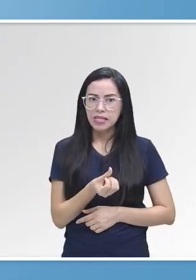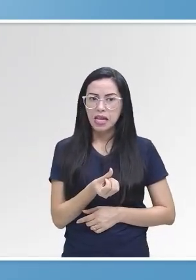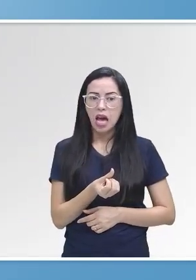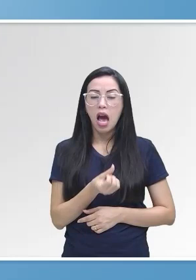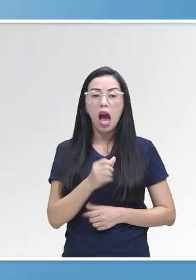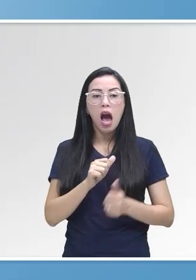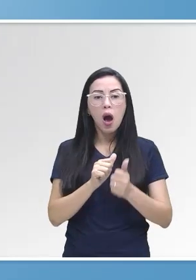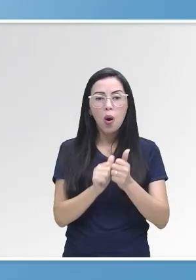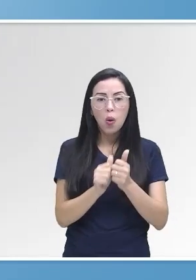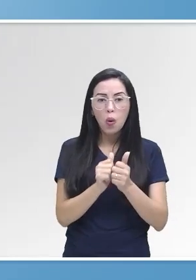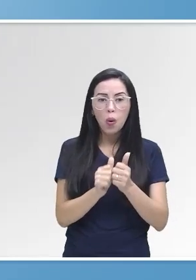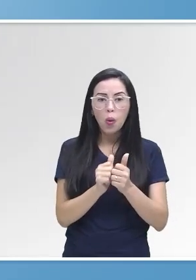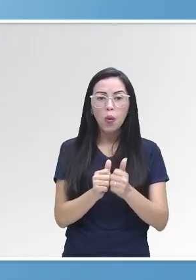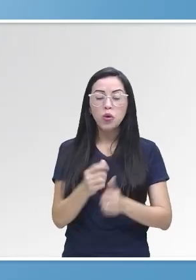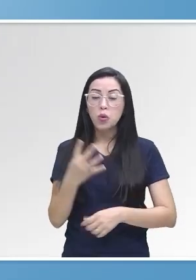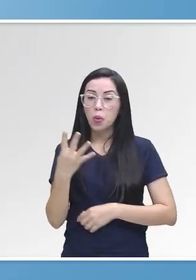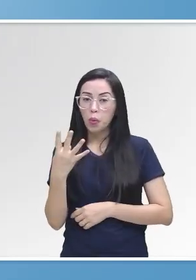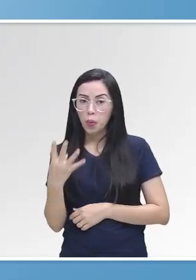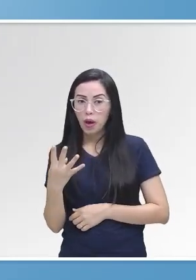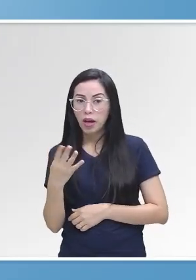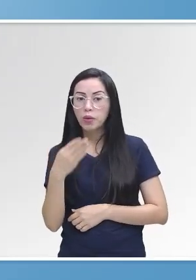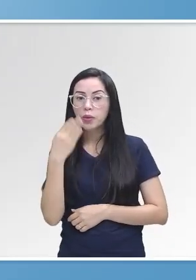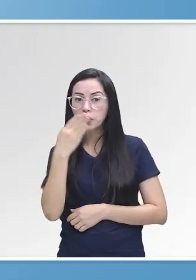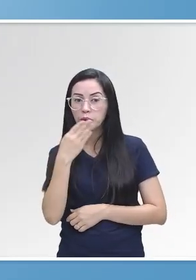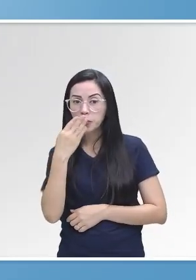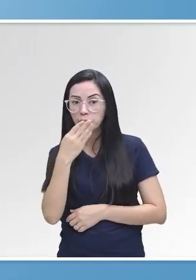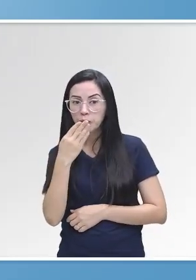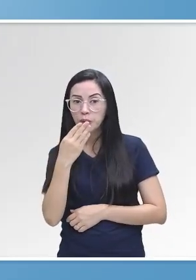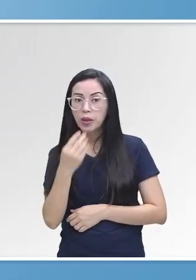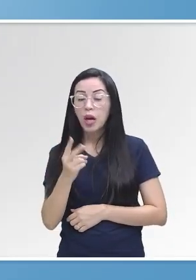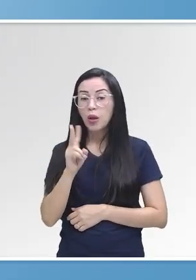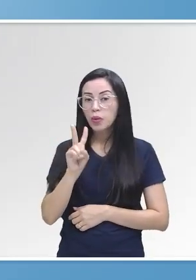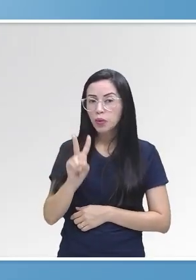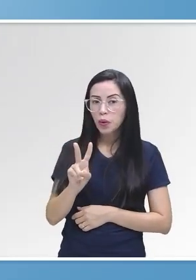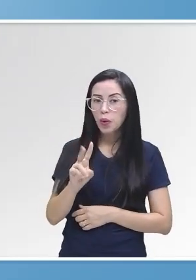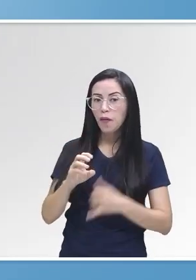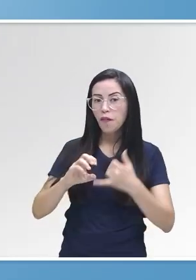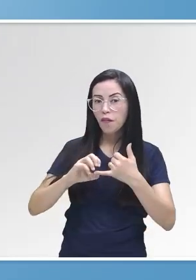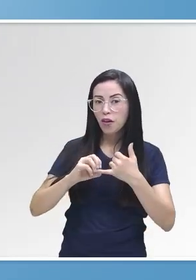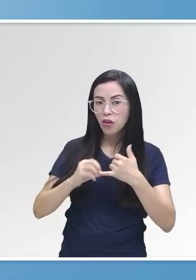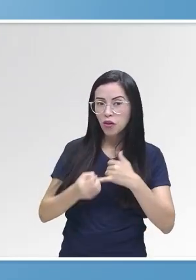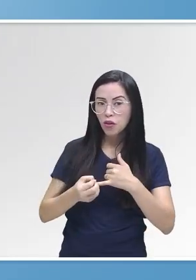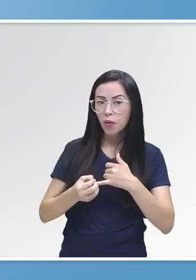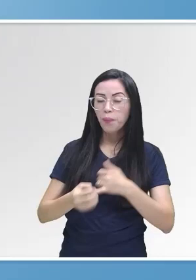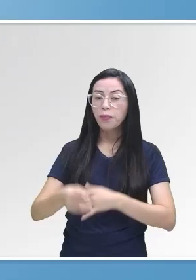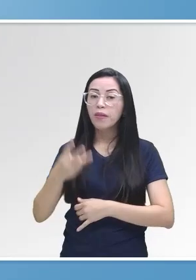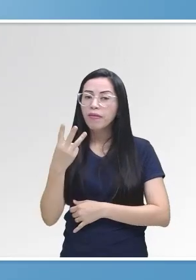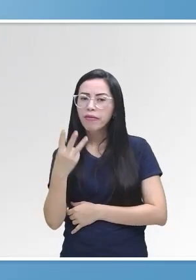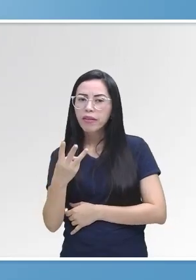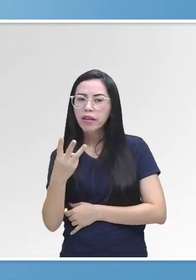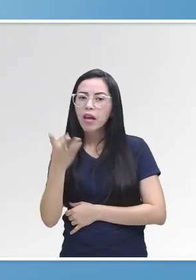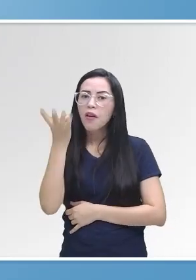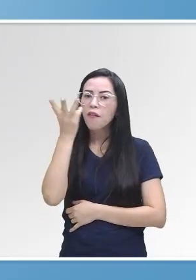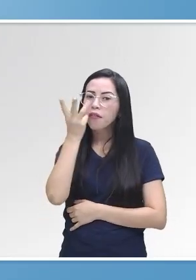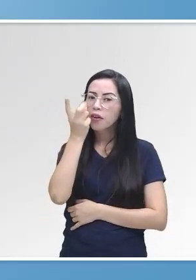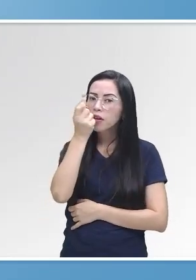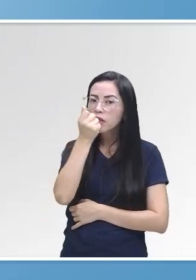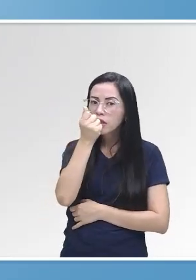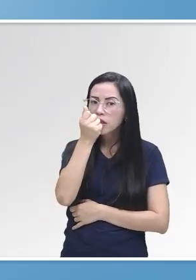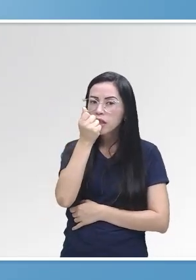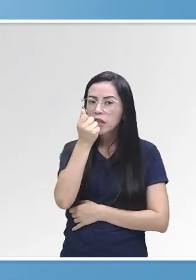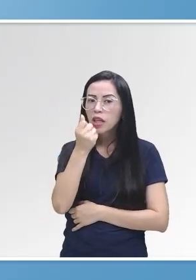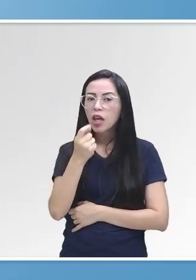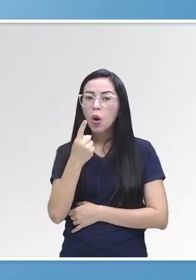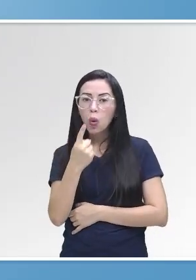4 kg de Açúcar dos de feijão 3 kg de farinha 1 kg de